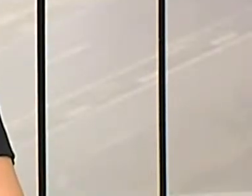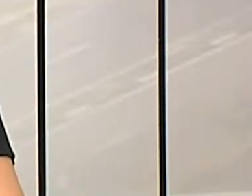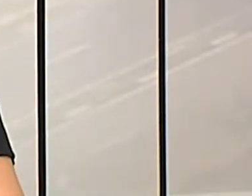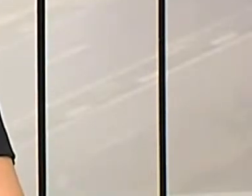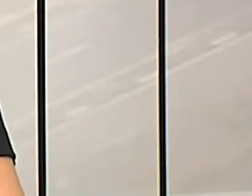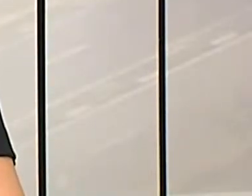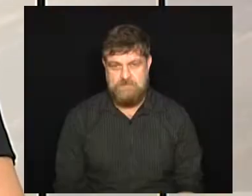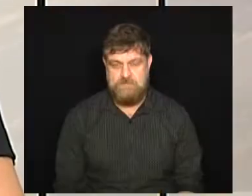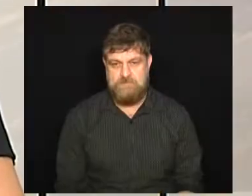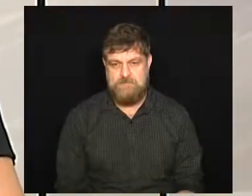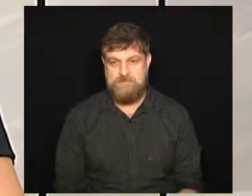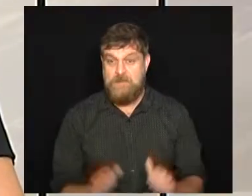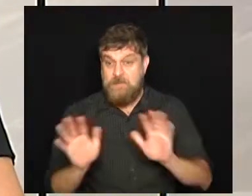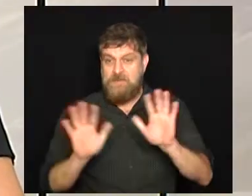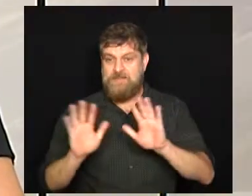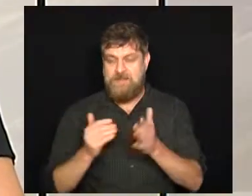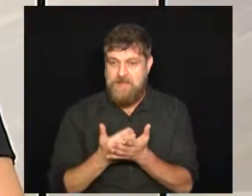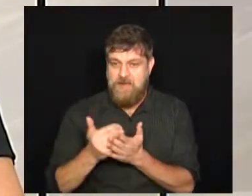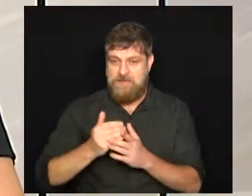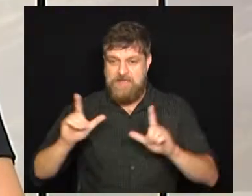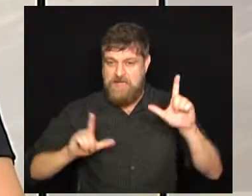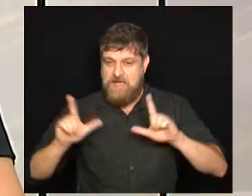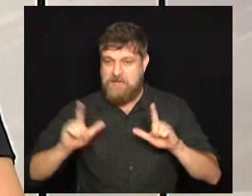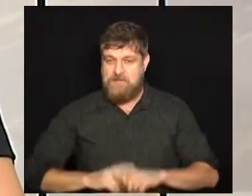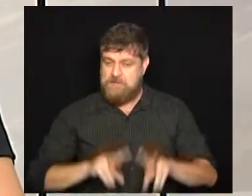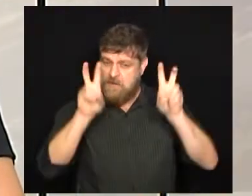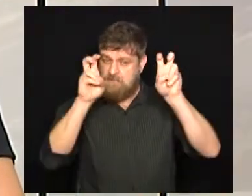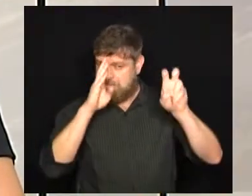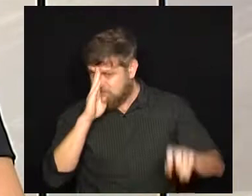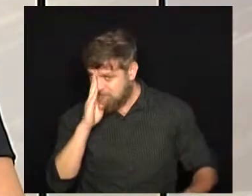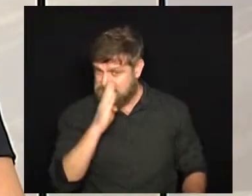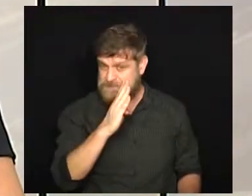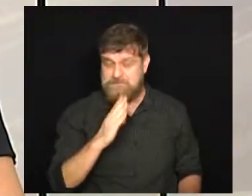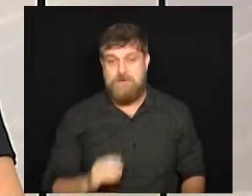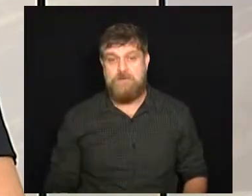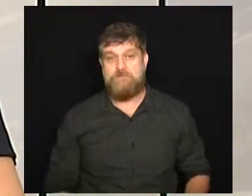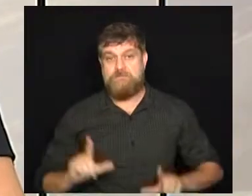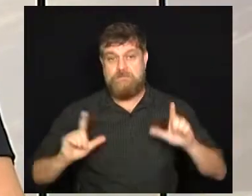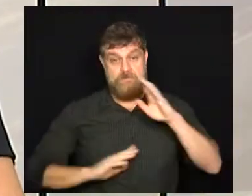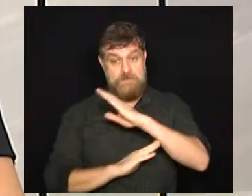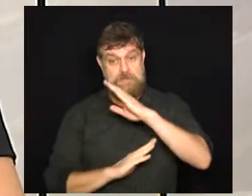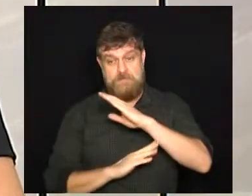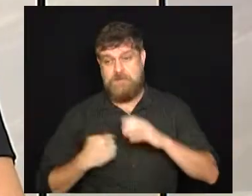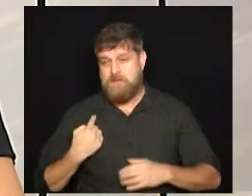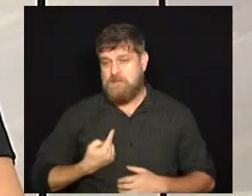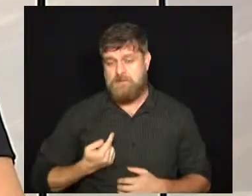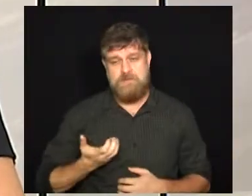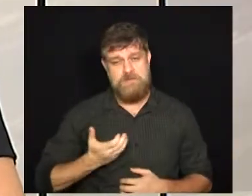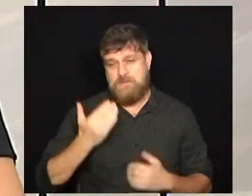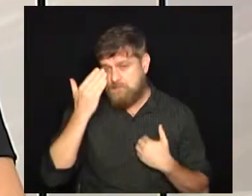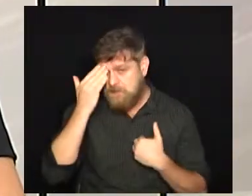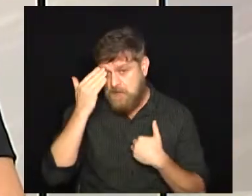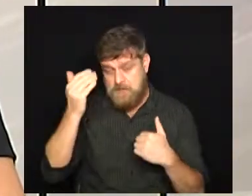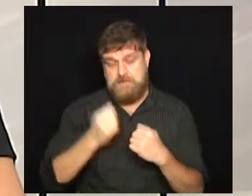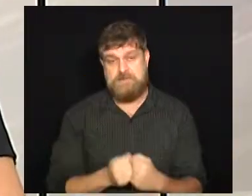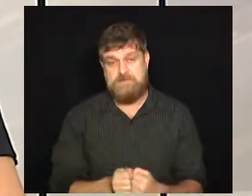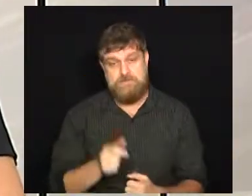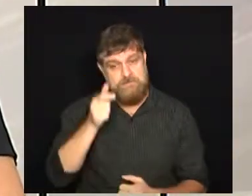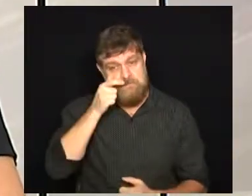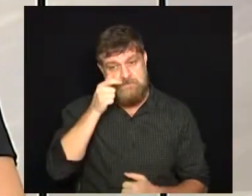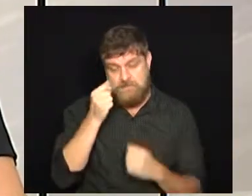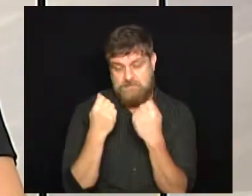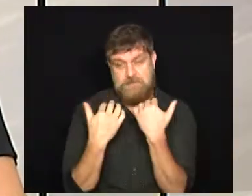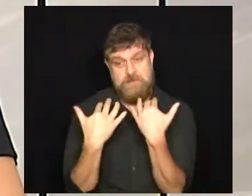Olá, está no ar mais um programa Questão de Ordem aqui pela TV Câmara Campinas e desde já eu quero te agradecer pela companhia